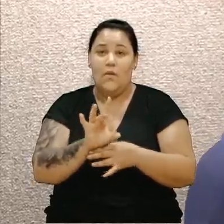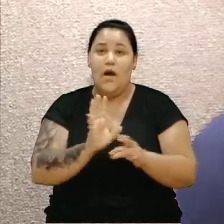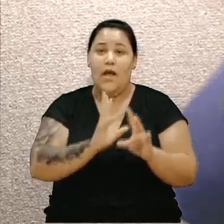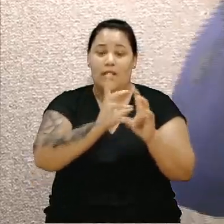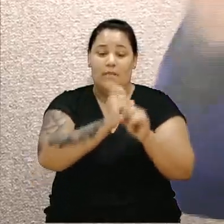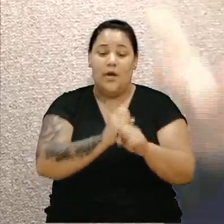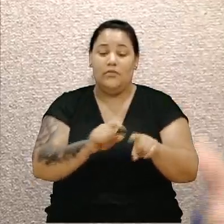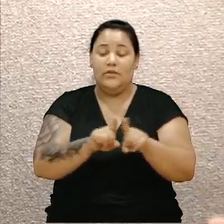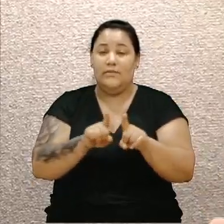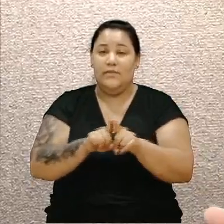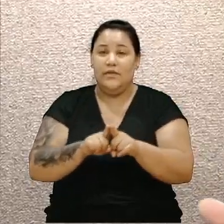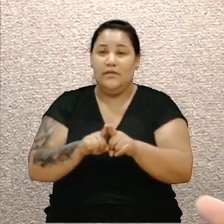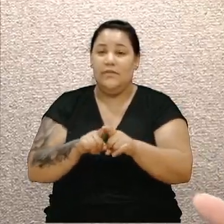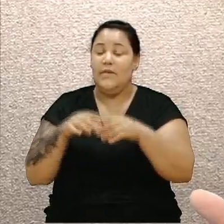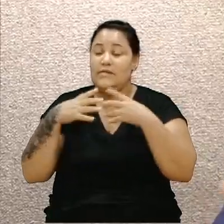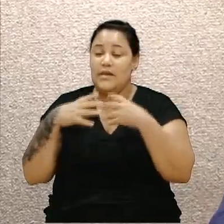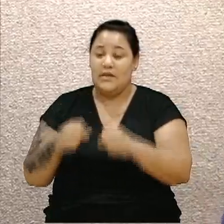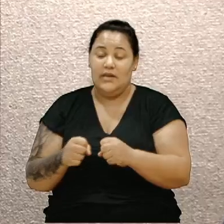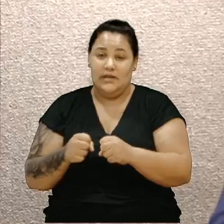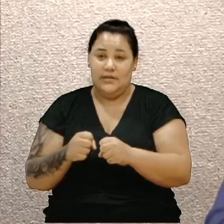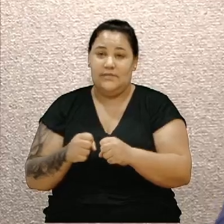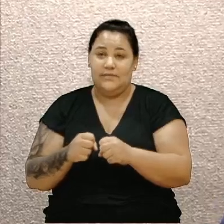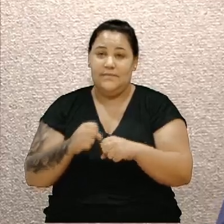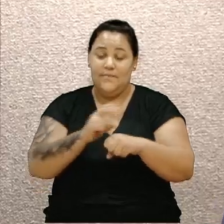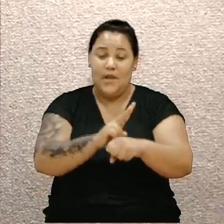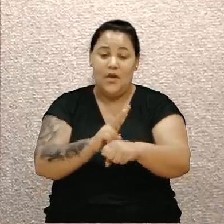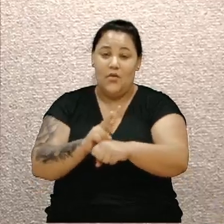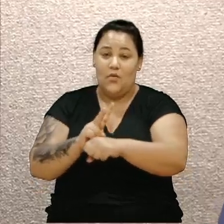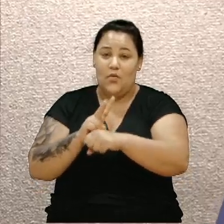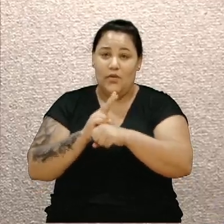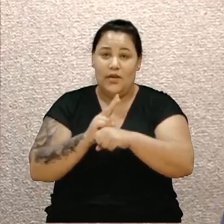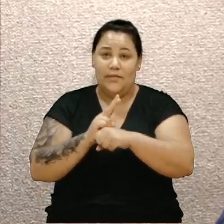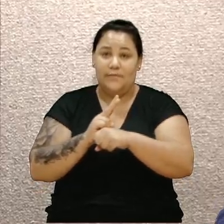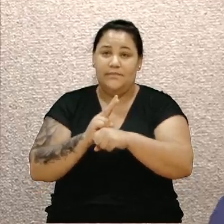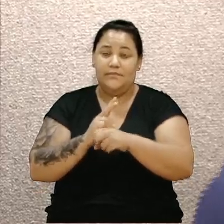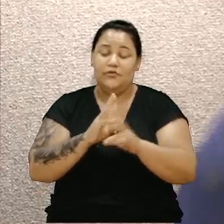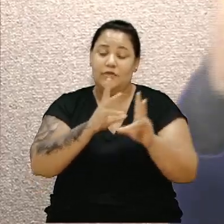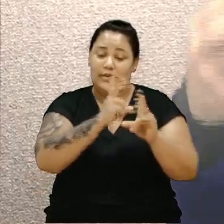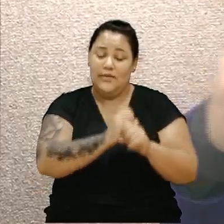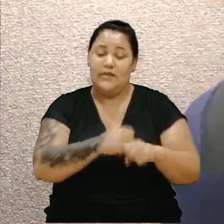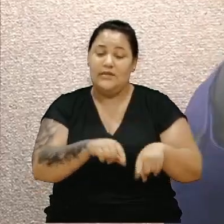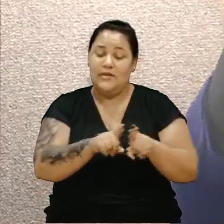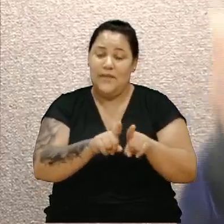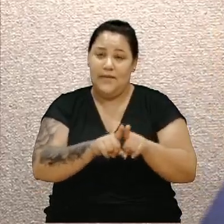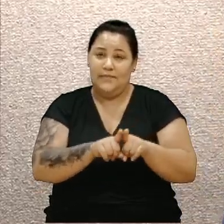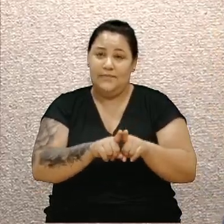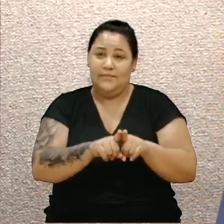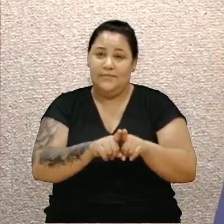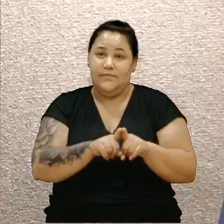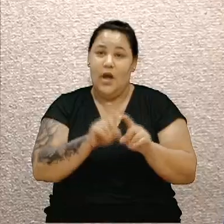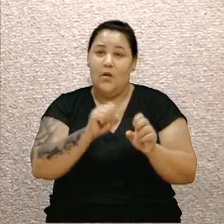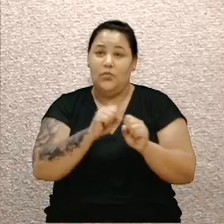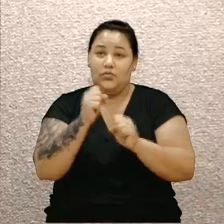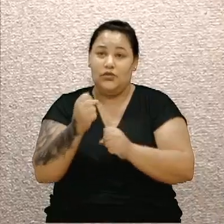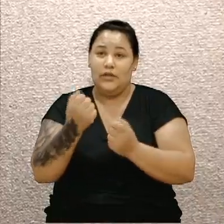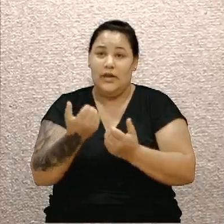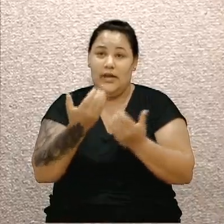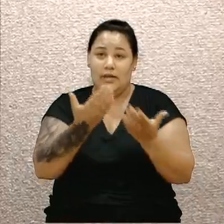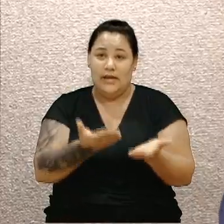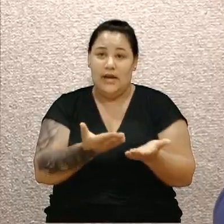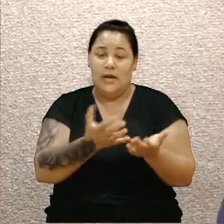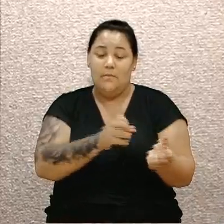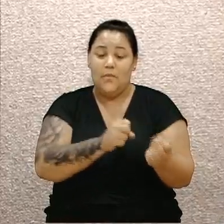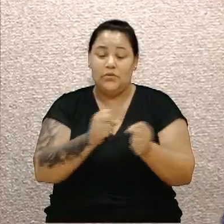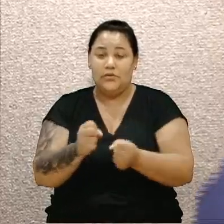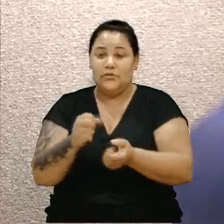uma secretaria para cuidar da proteção animal. Isso daria amplos poderes para o